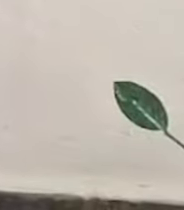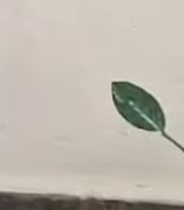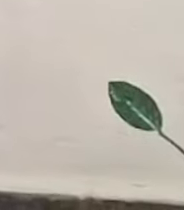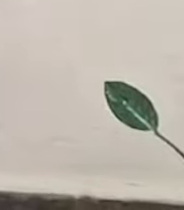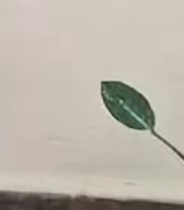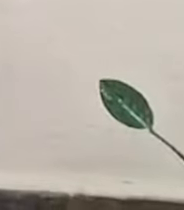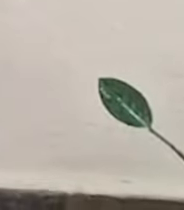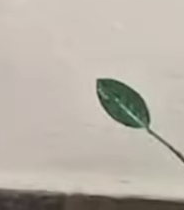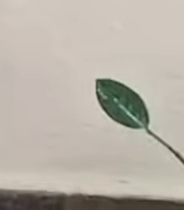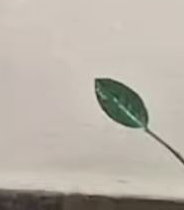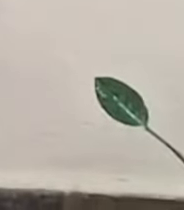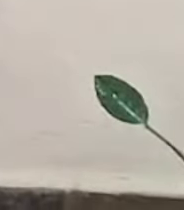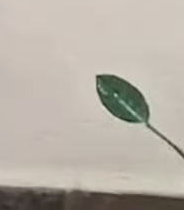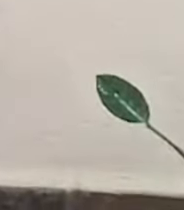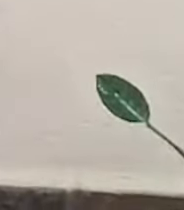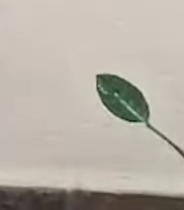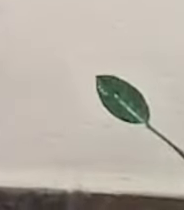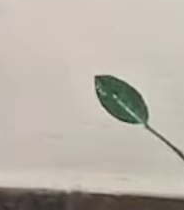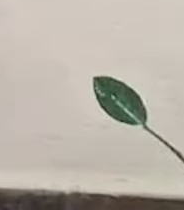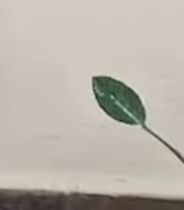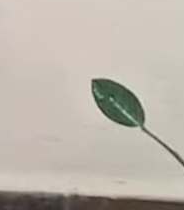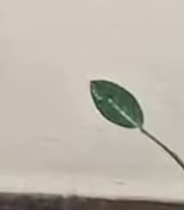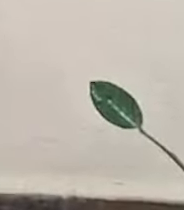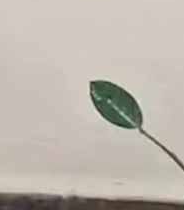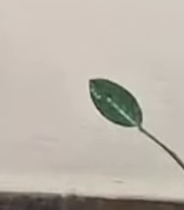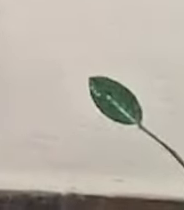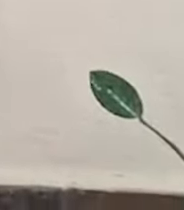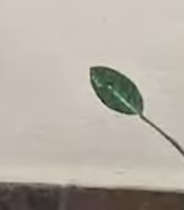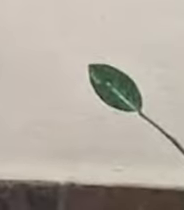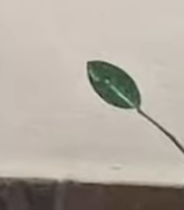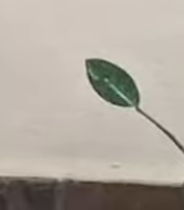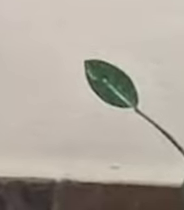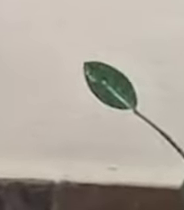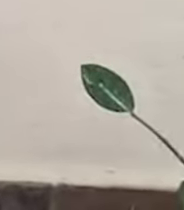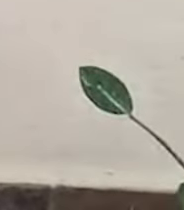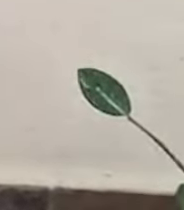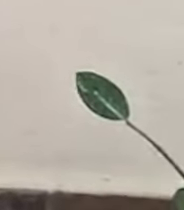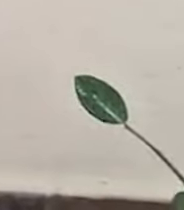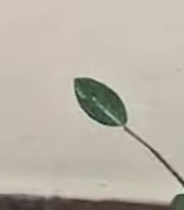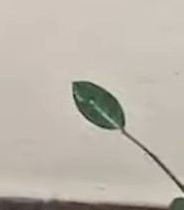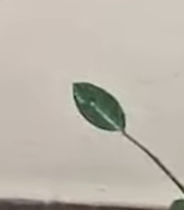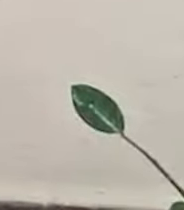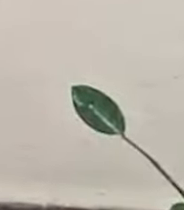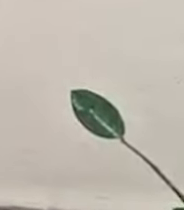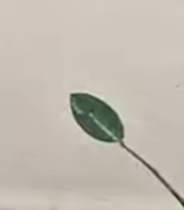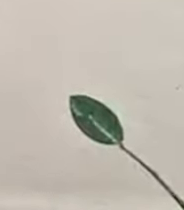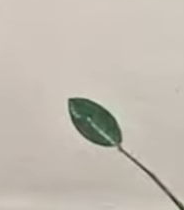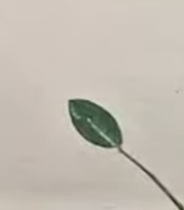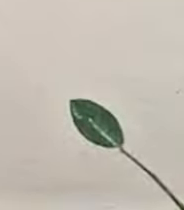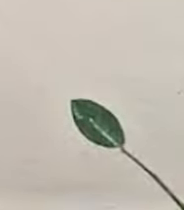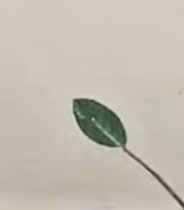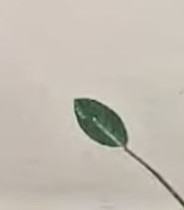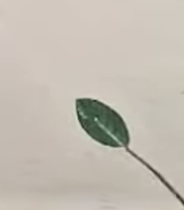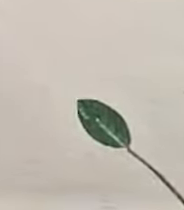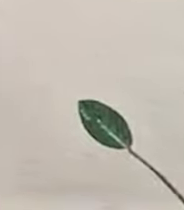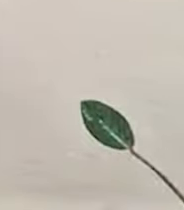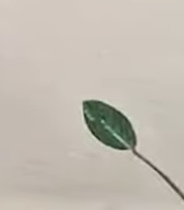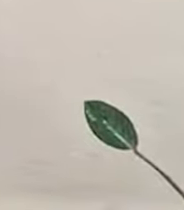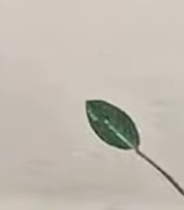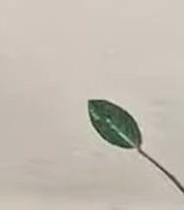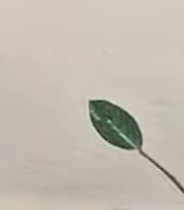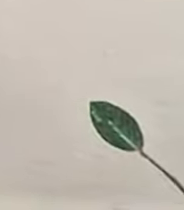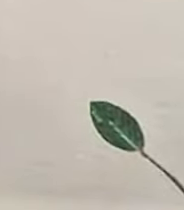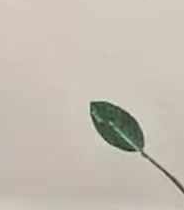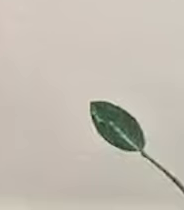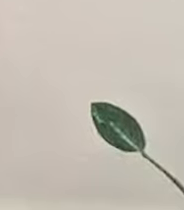vim aqui dizer que elas são uma bênção e que nós agradecemos a Deus pela vida de cada uma delas. Nós amamos ir para a salinha e para a